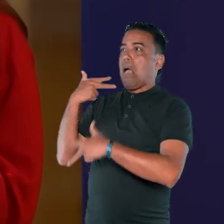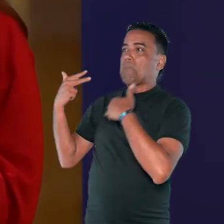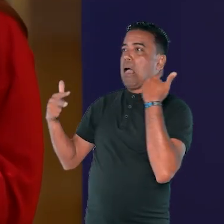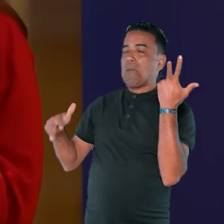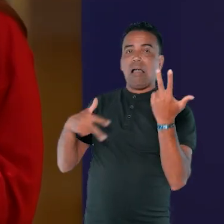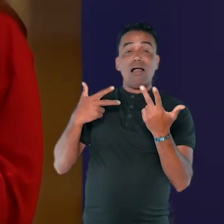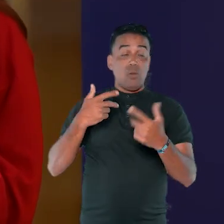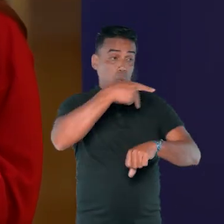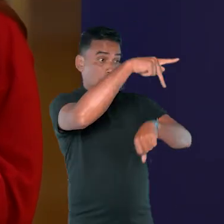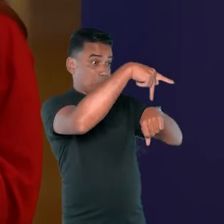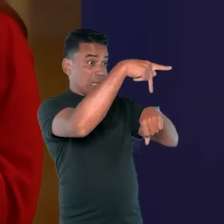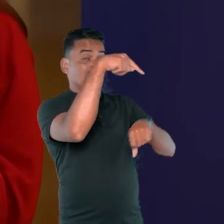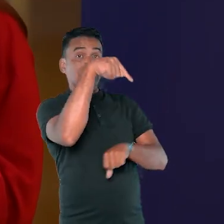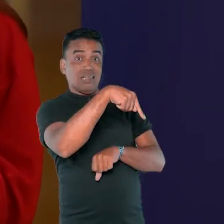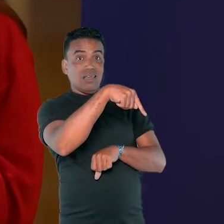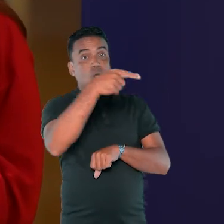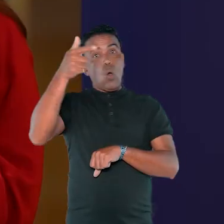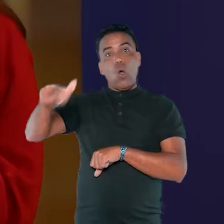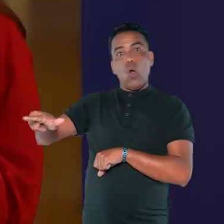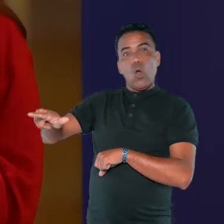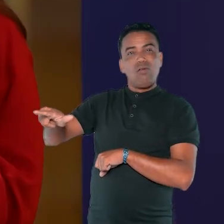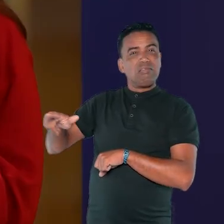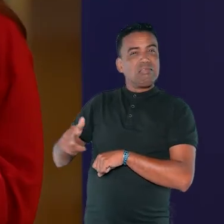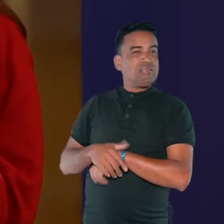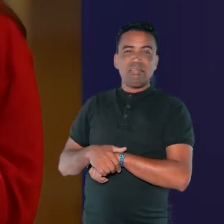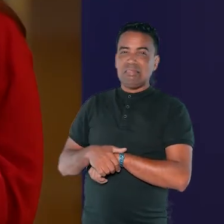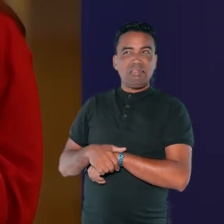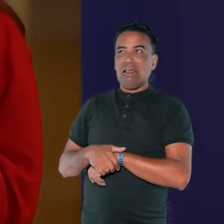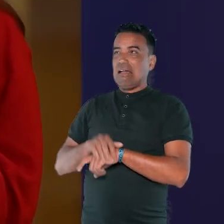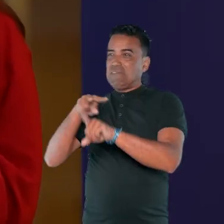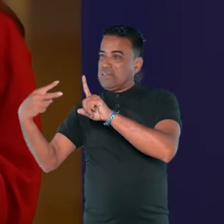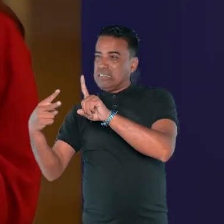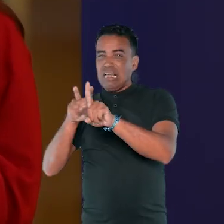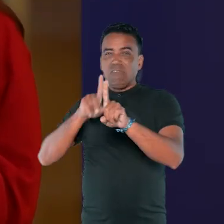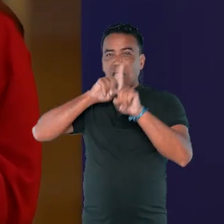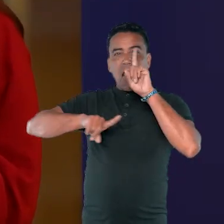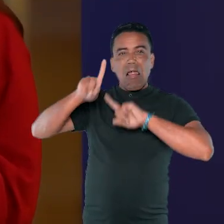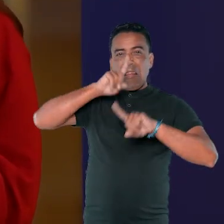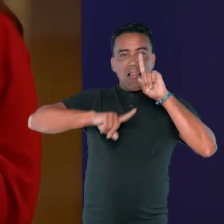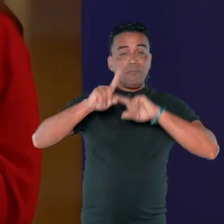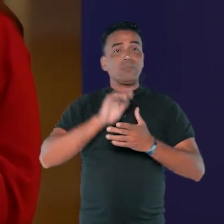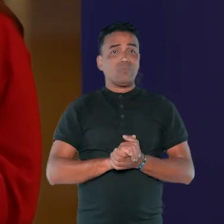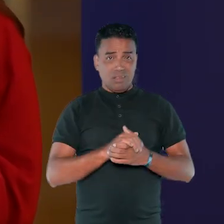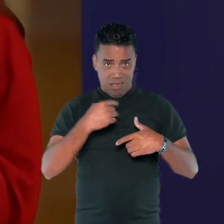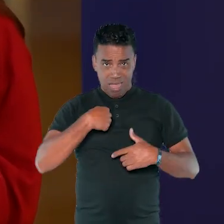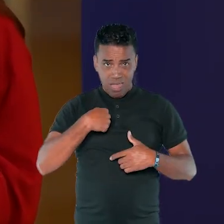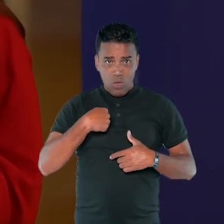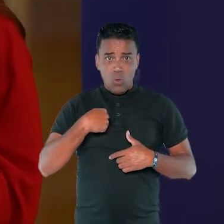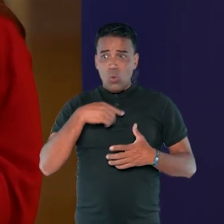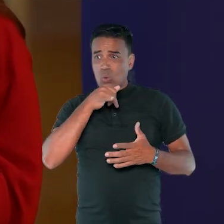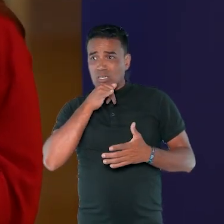coisa é um país, outra esses duros perfis. Deveria eu catar os